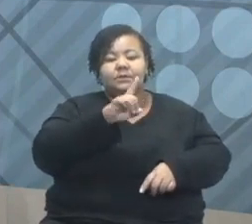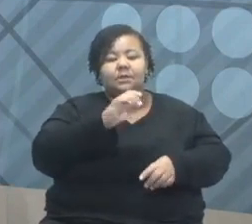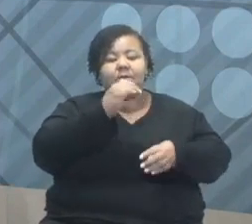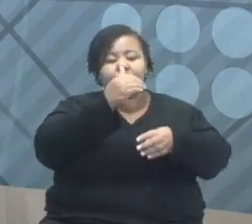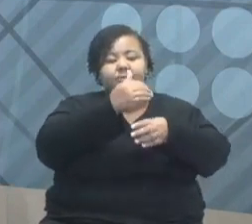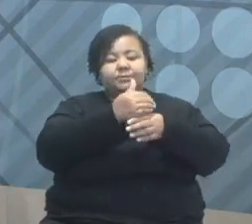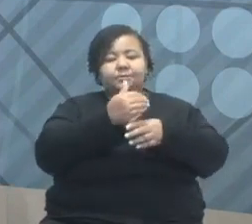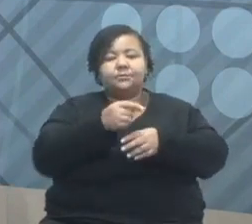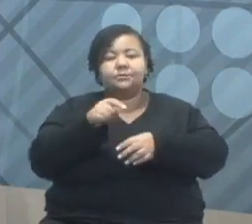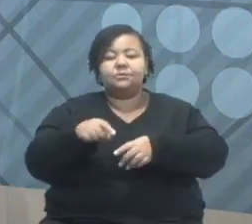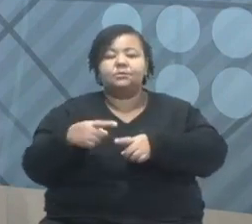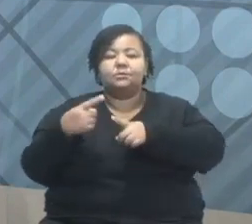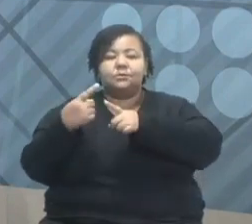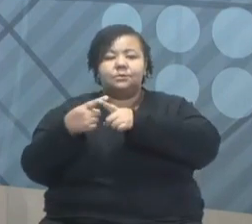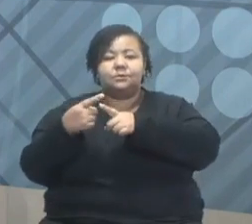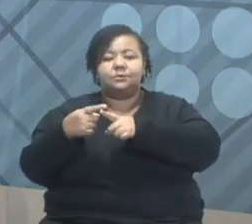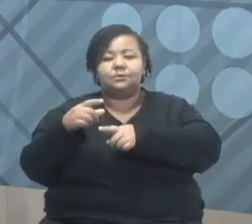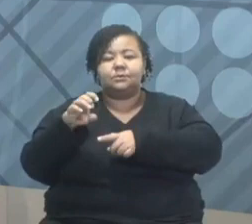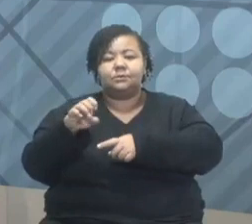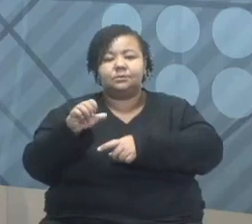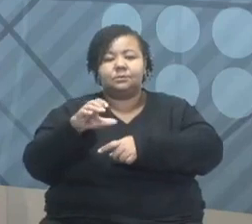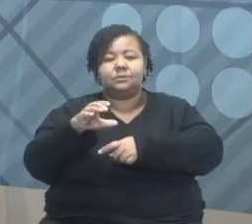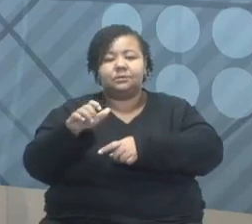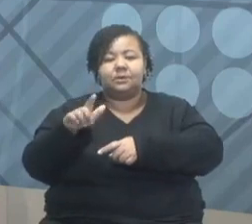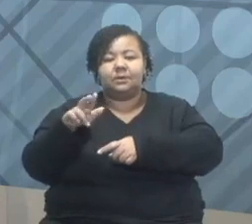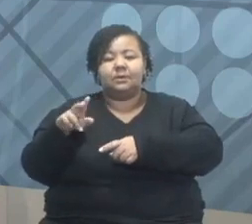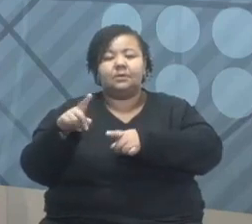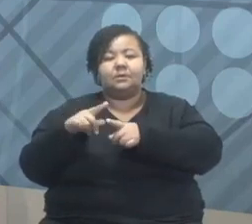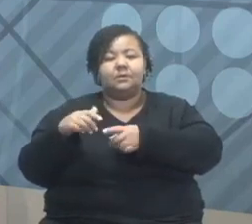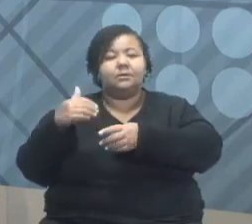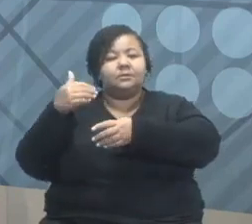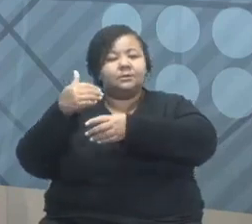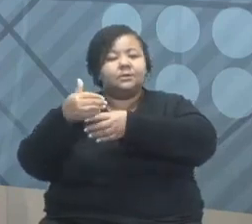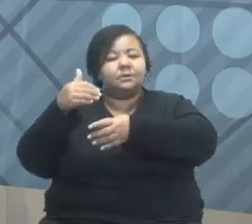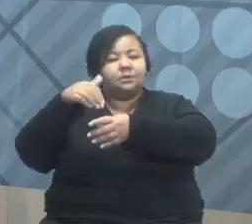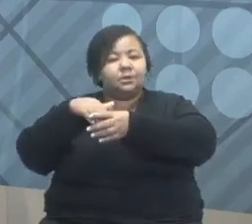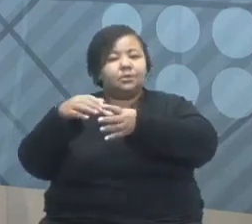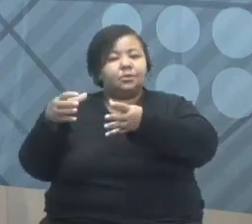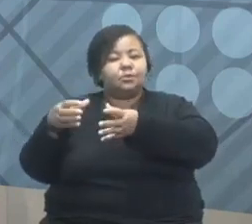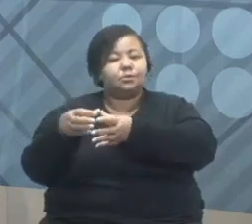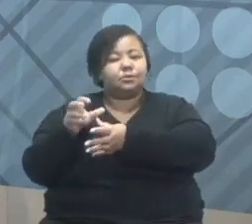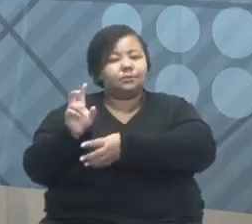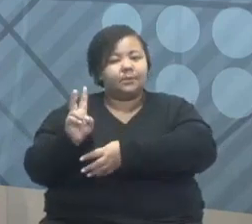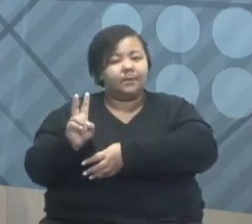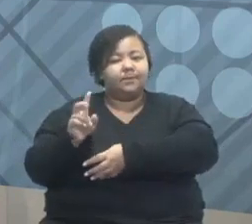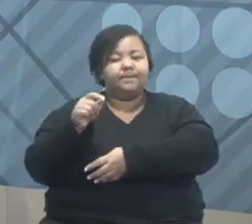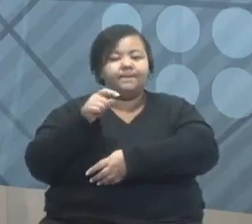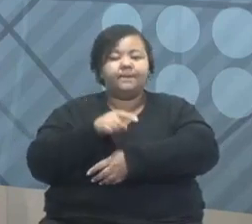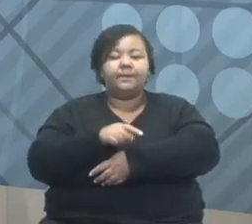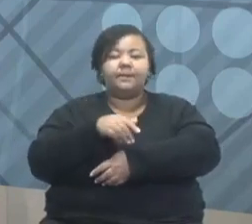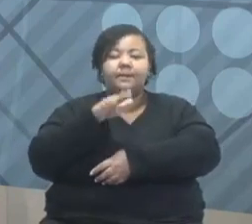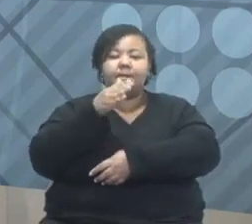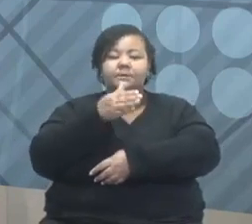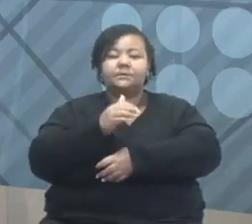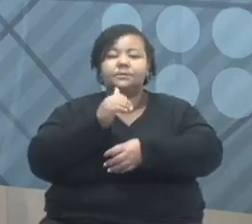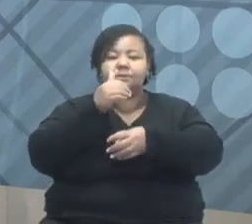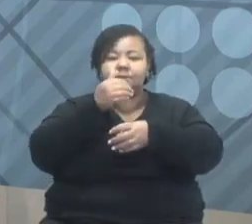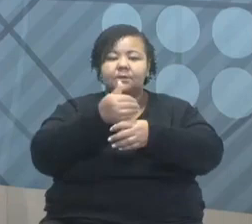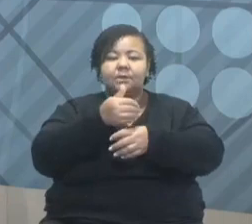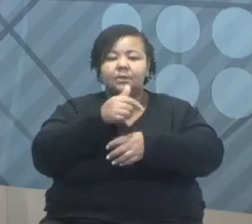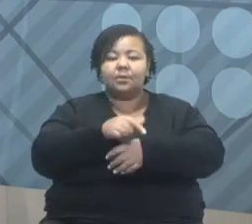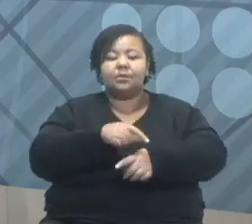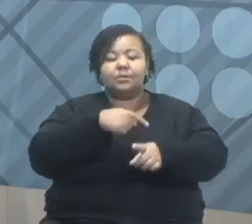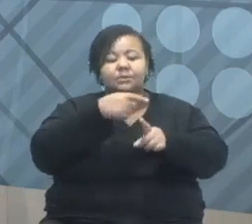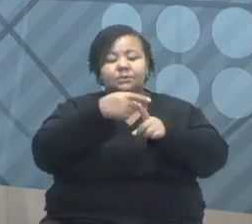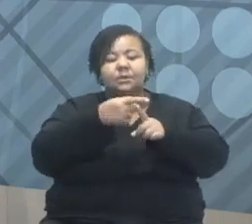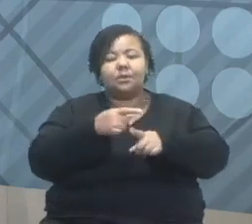e também temos que a multiplicação por escalar também é fechada no nosso conjunto V. Além dessas operações fechadas com relação à